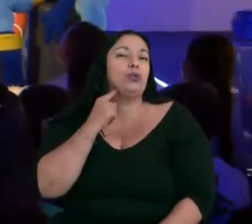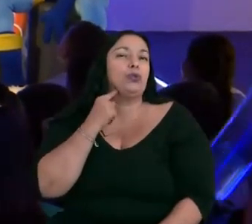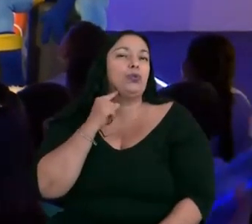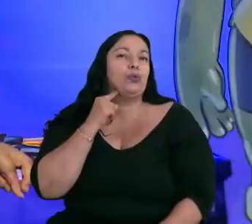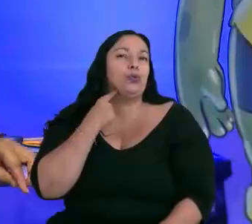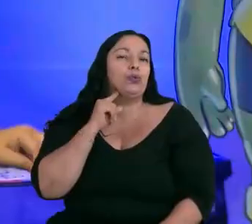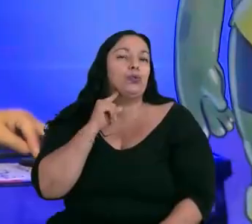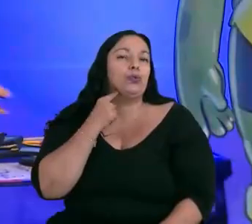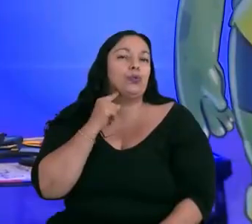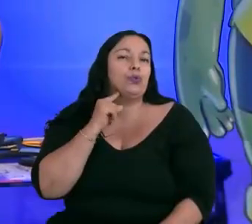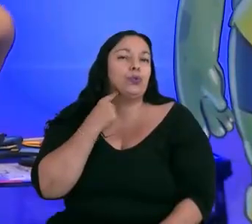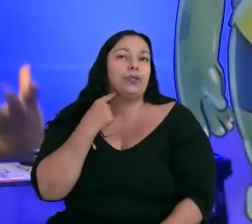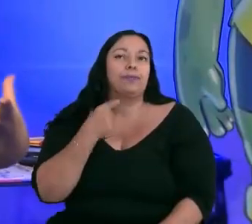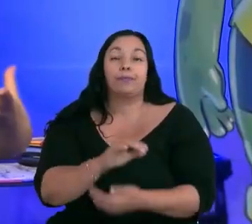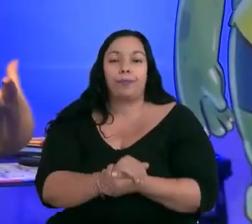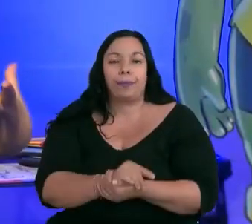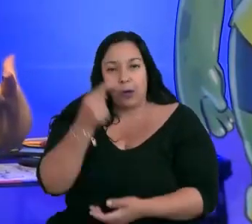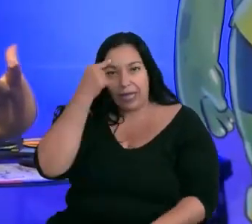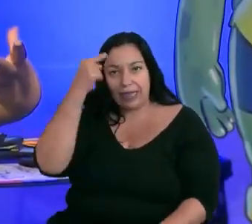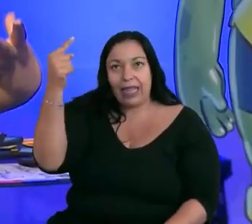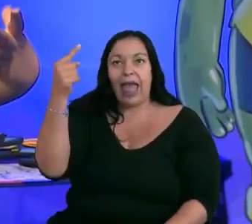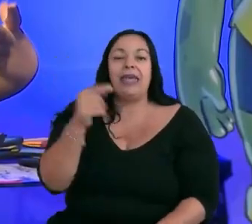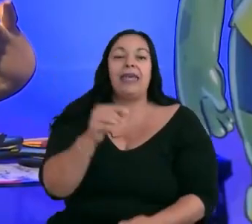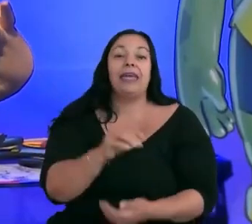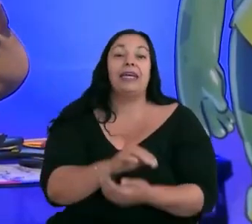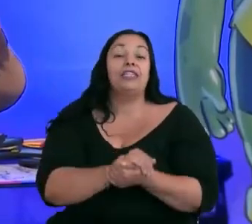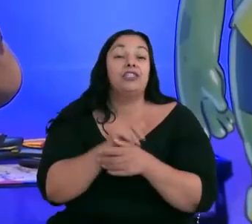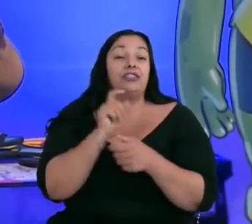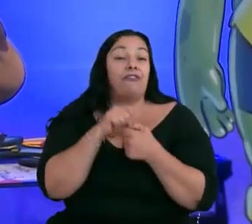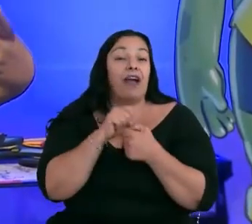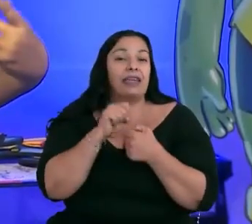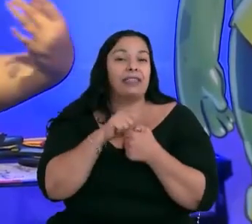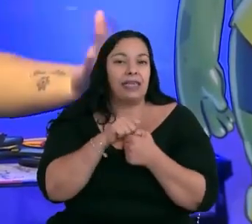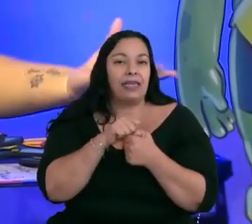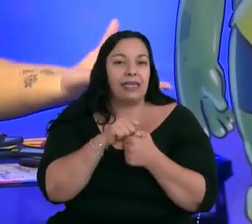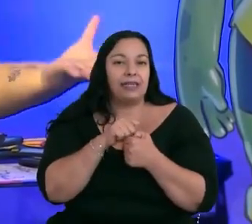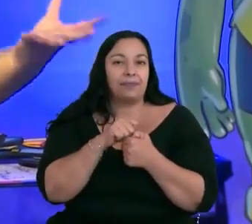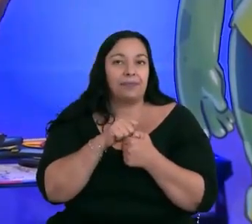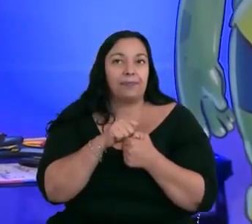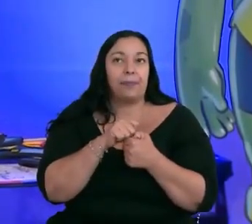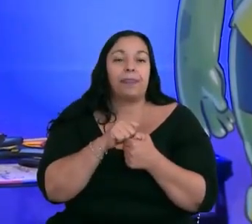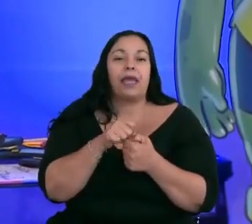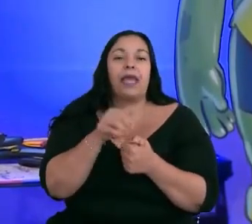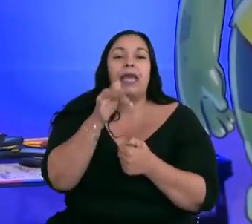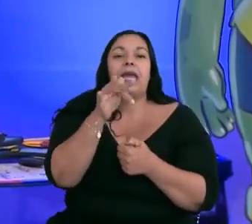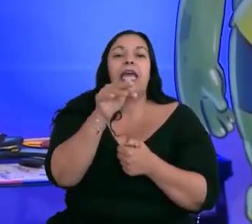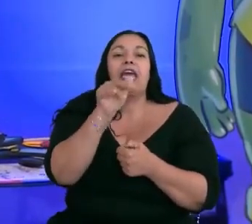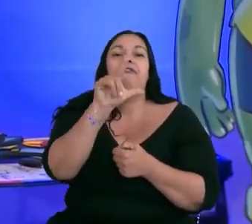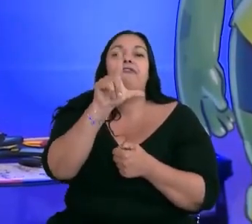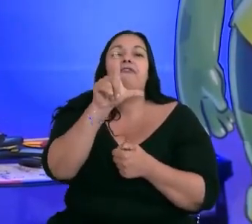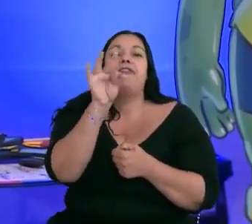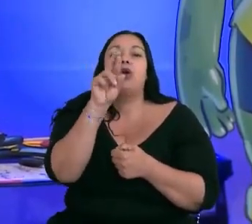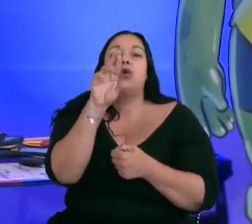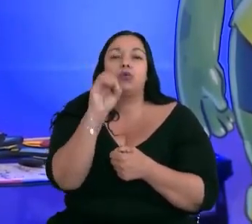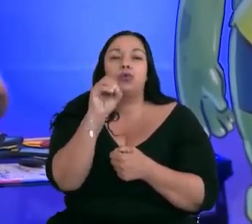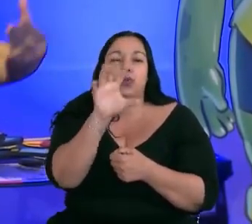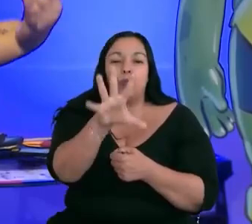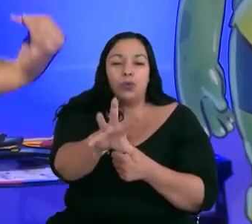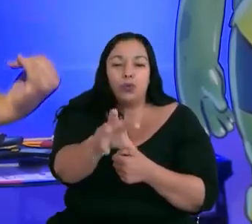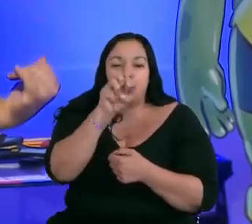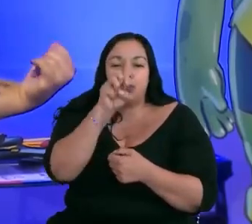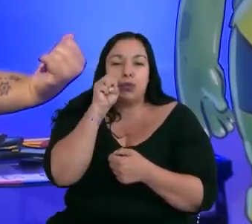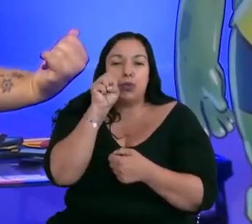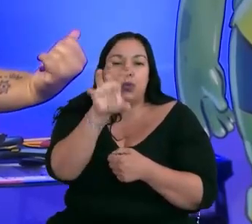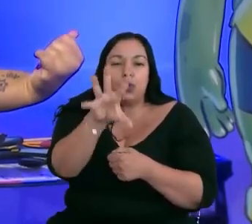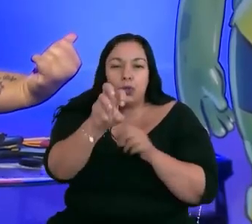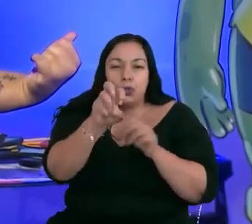Tutuga deu a ideia de montar um filtro que sugasse todo o lixo para